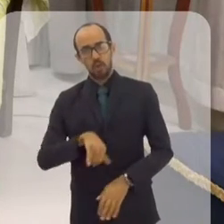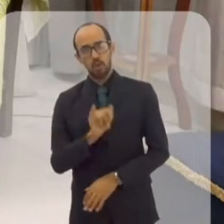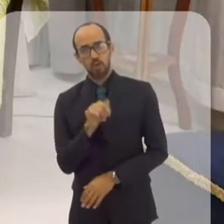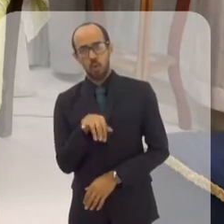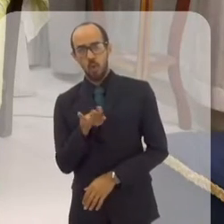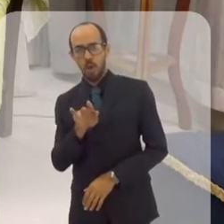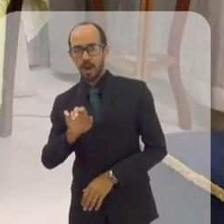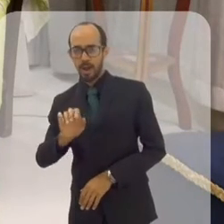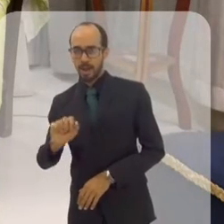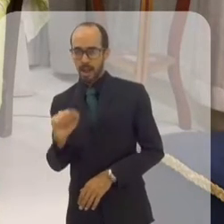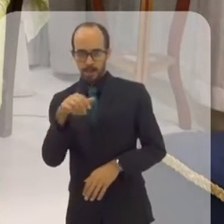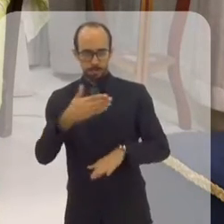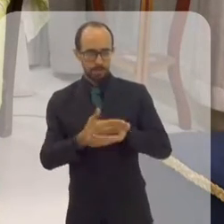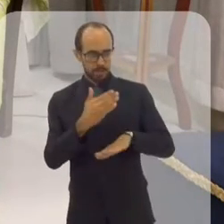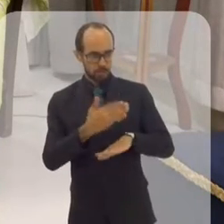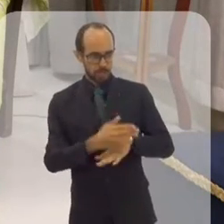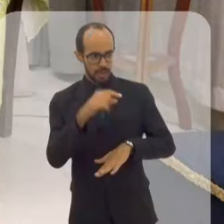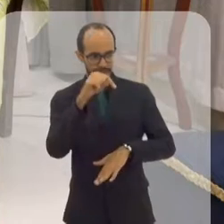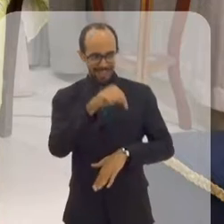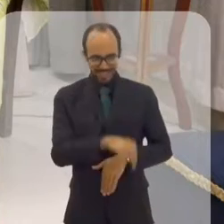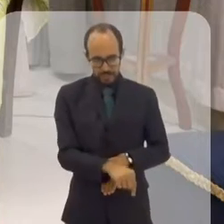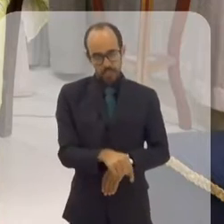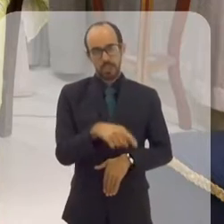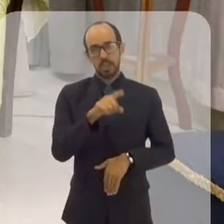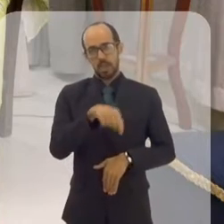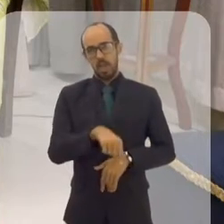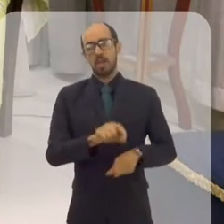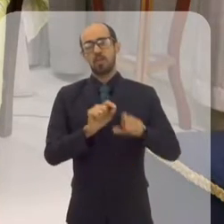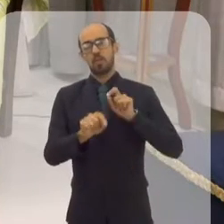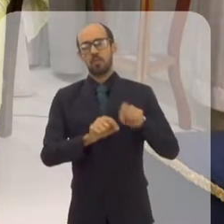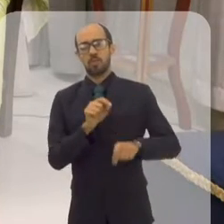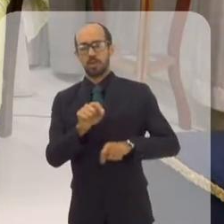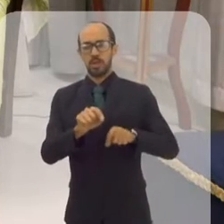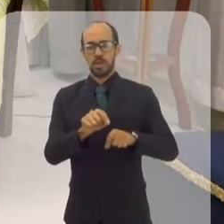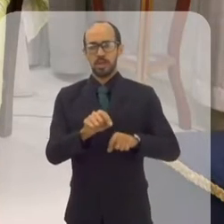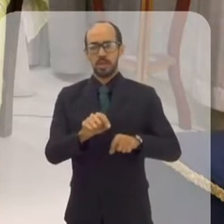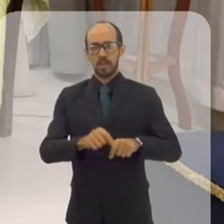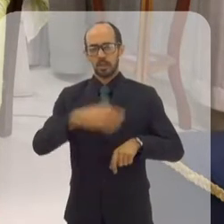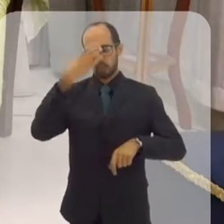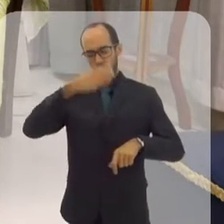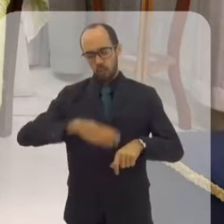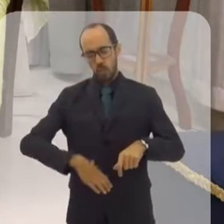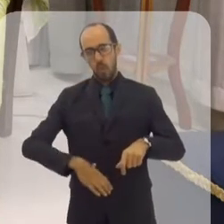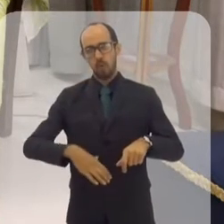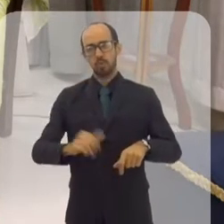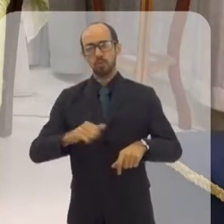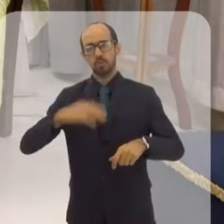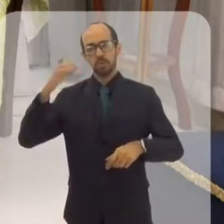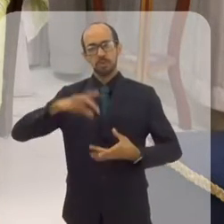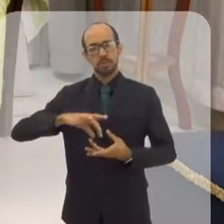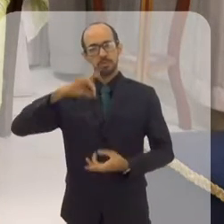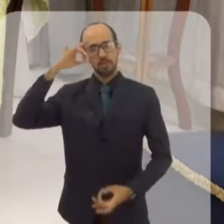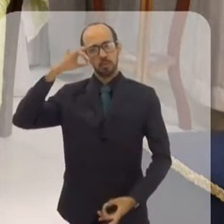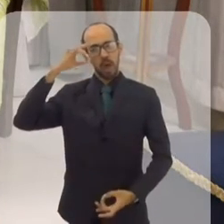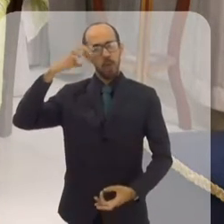o yoga praticado por vocês raricristna ele tem a parte física espiritual